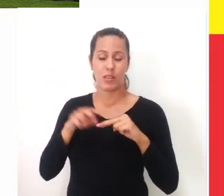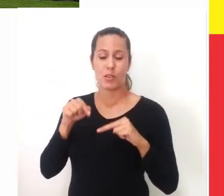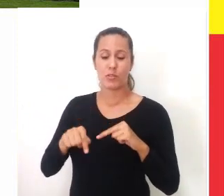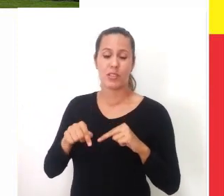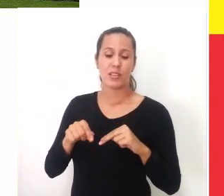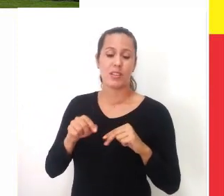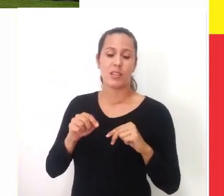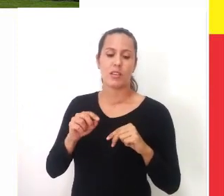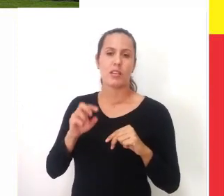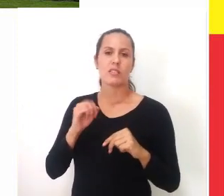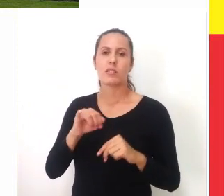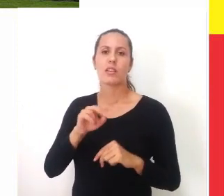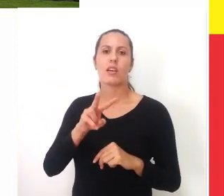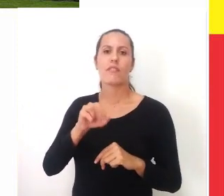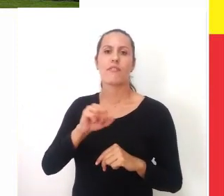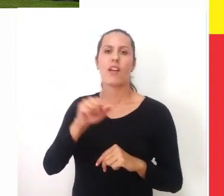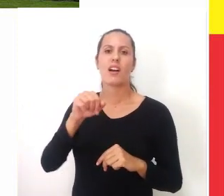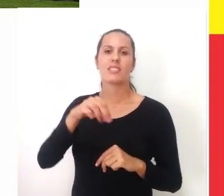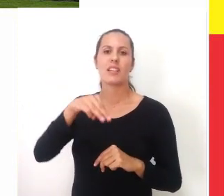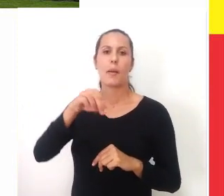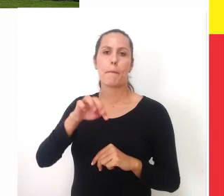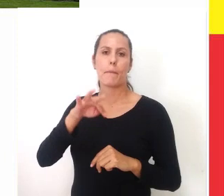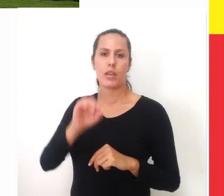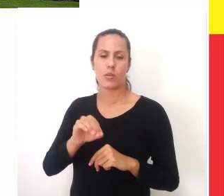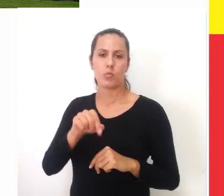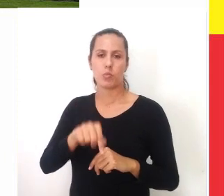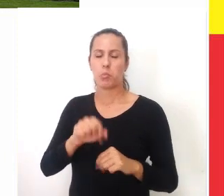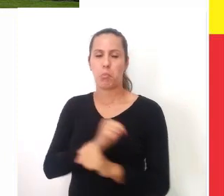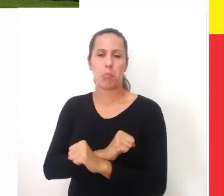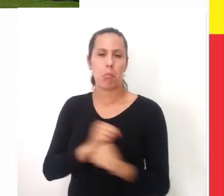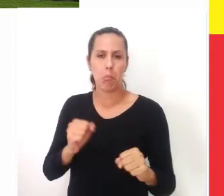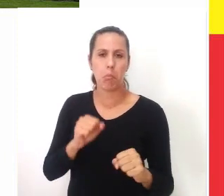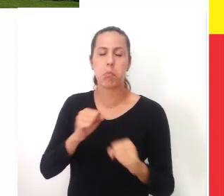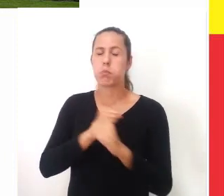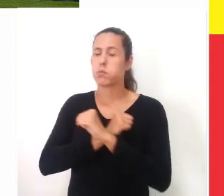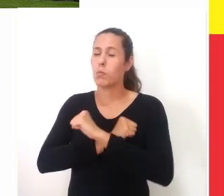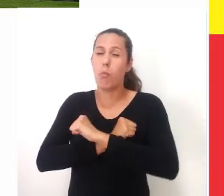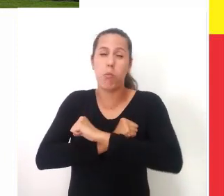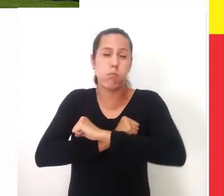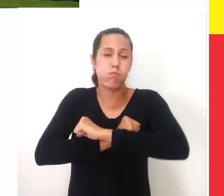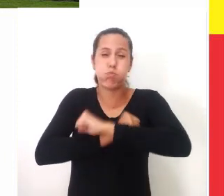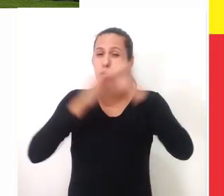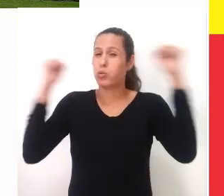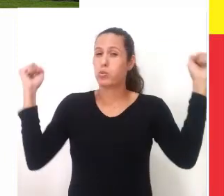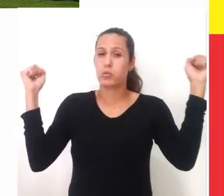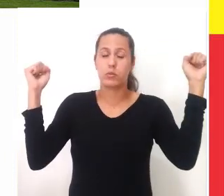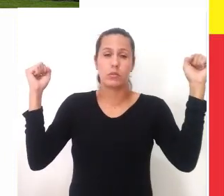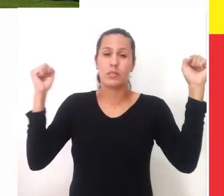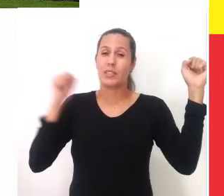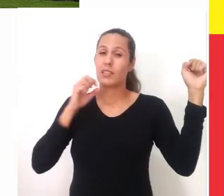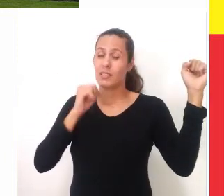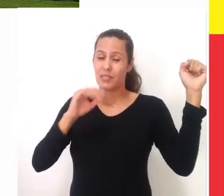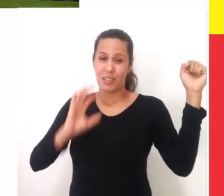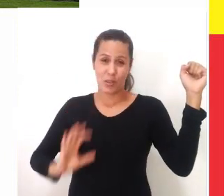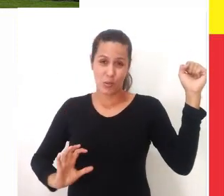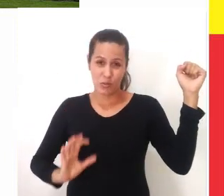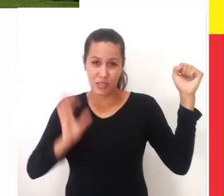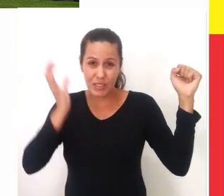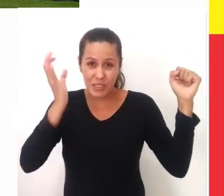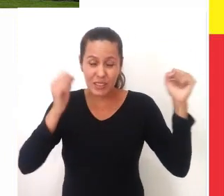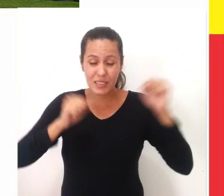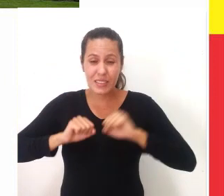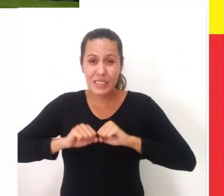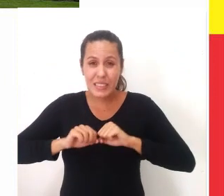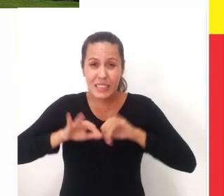ocorrer, em caso de vazamento, tá certo? Grandes explosões. E quando